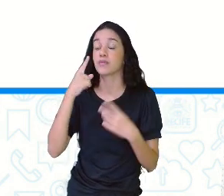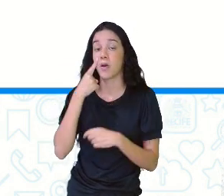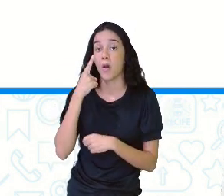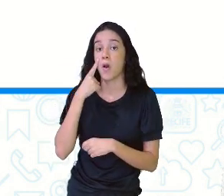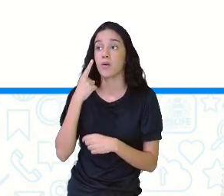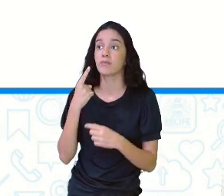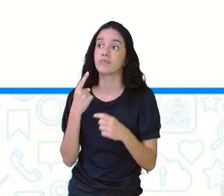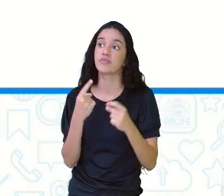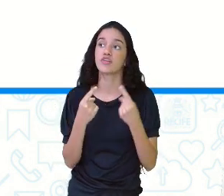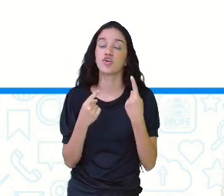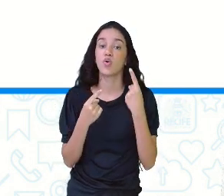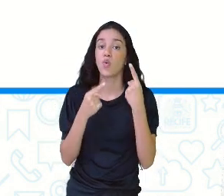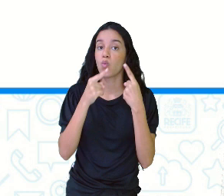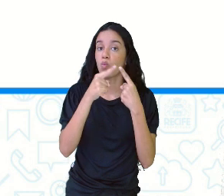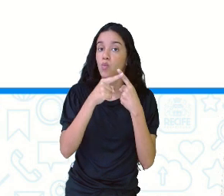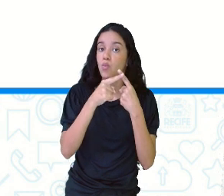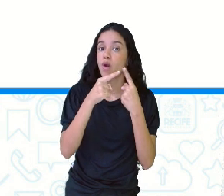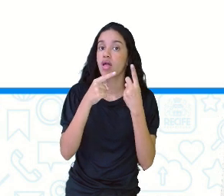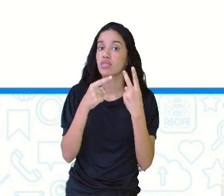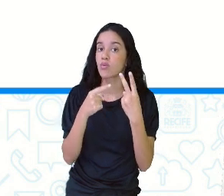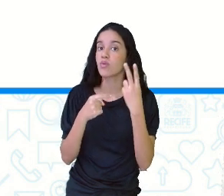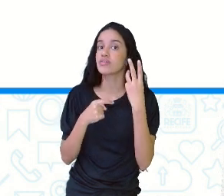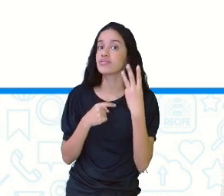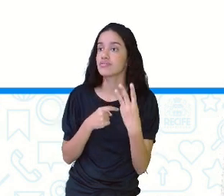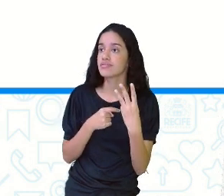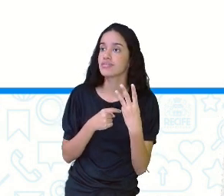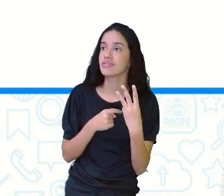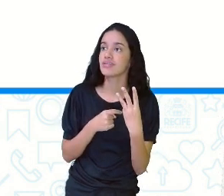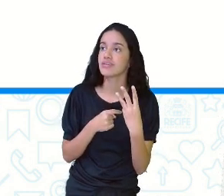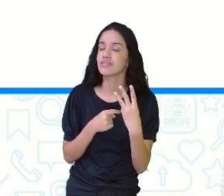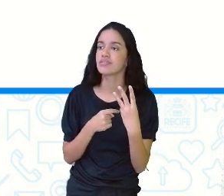classe, 2, 3.